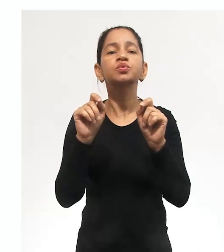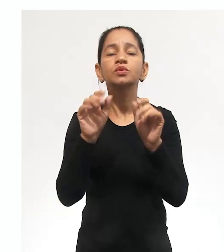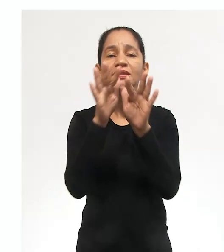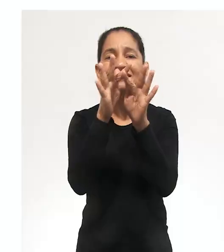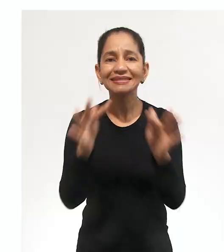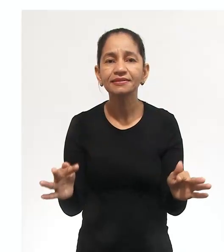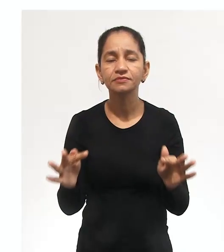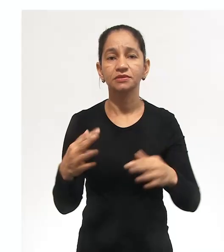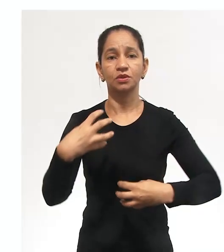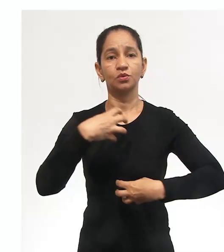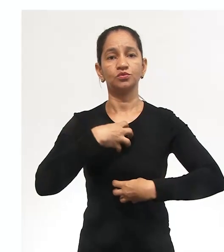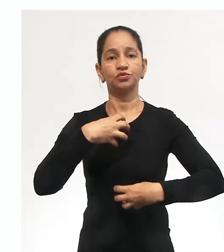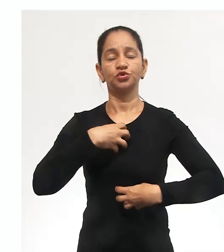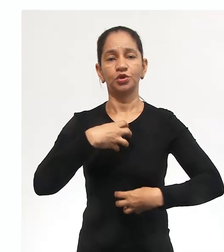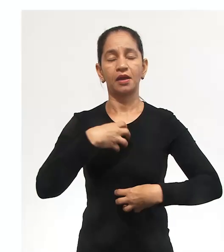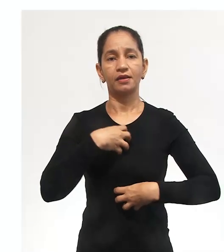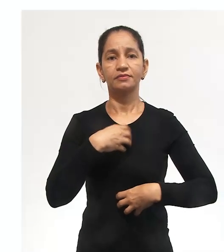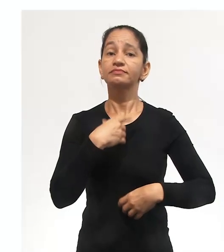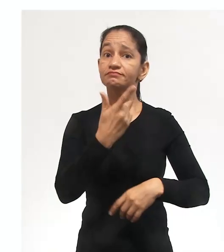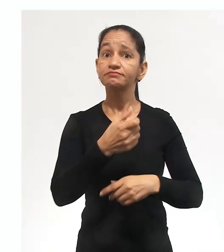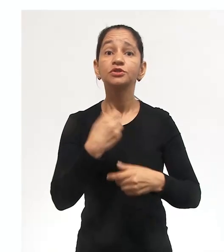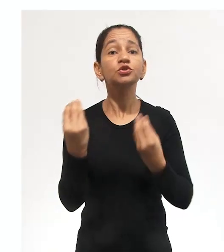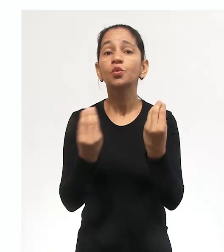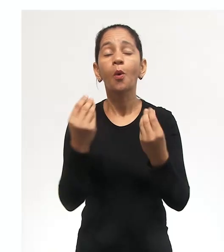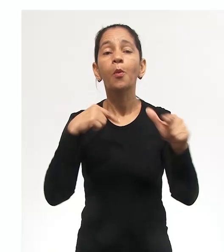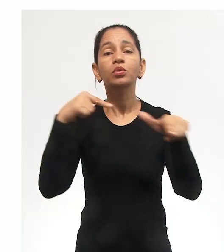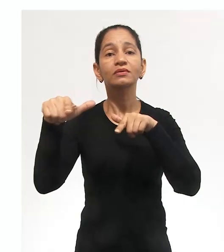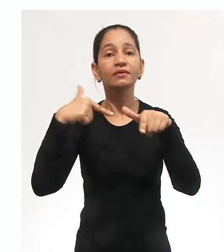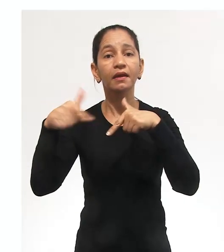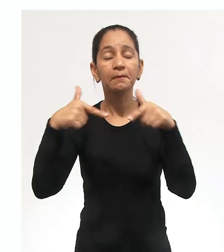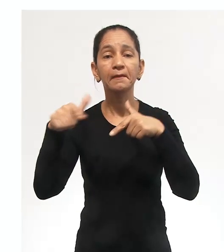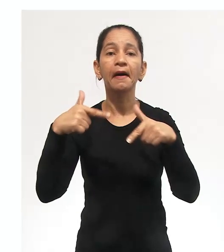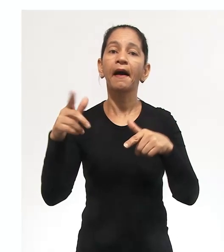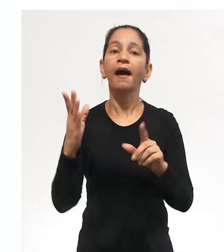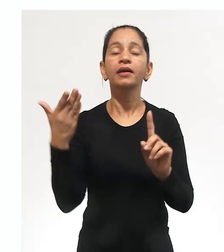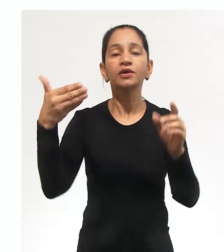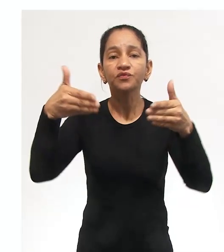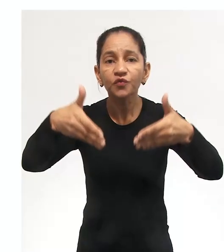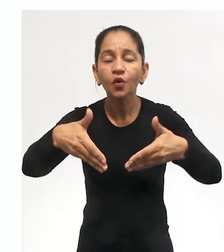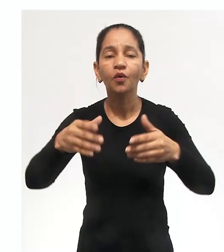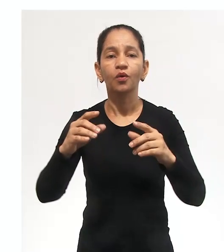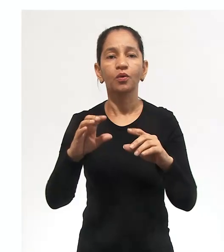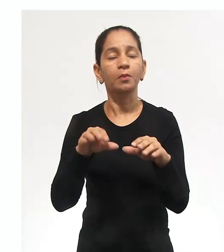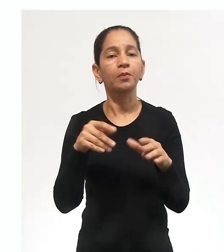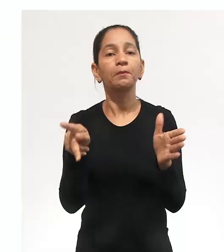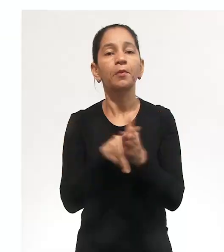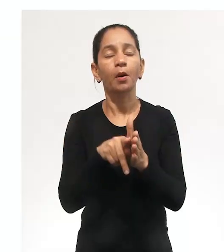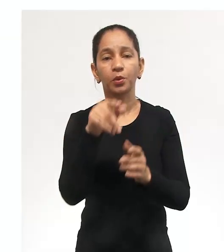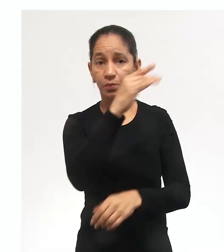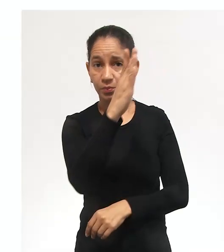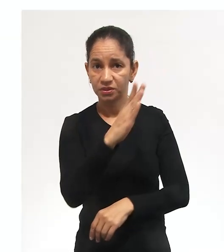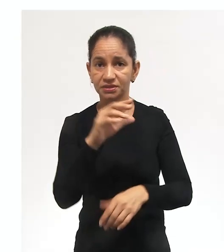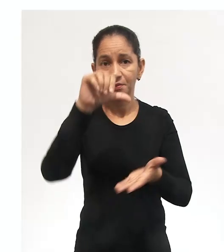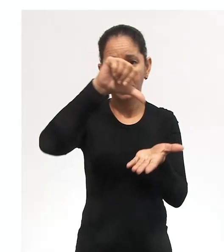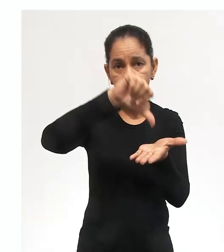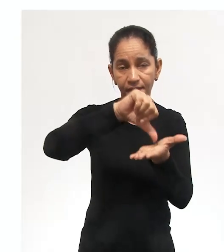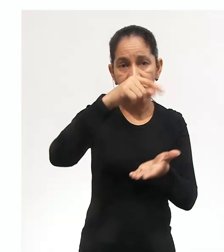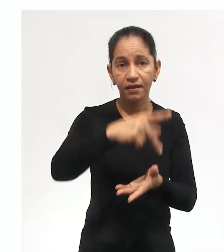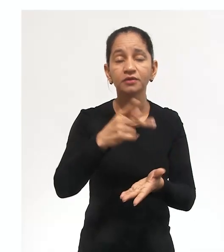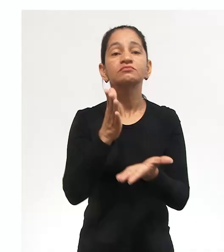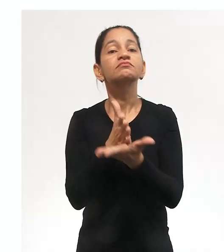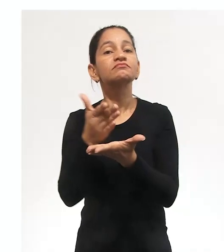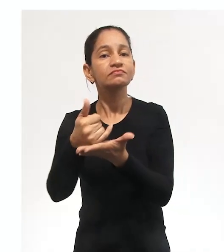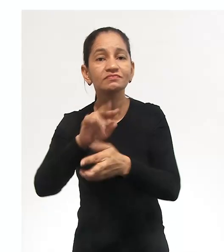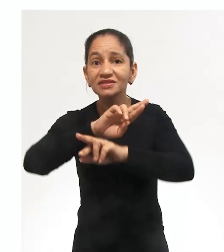modo de exercício do poder político, né, em função do território. Né? Então, ó, no Brasil aqui, nós temos o quê? Uma